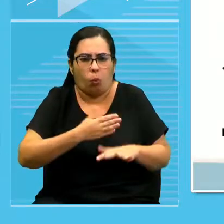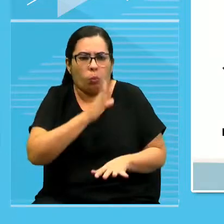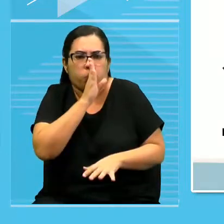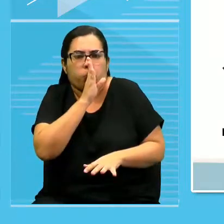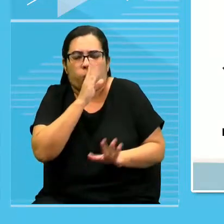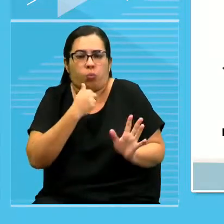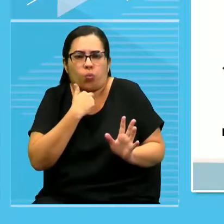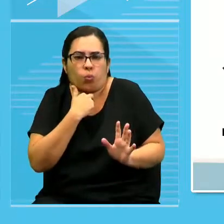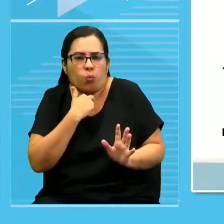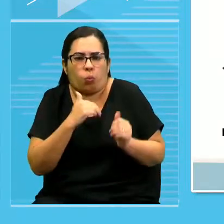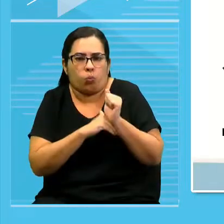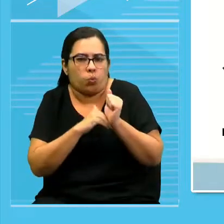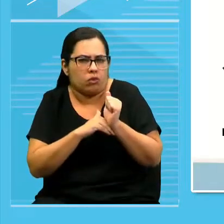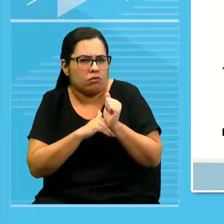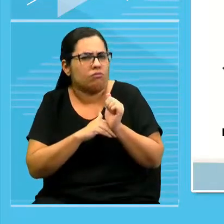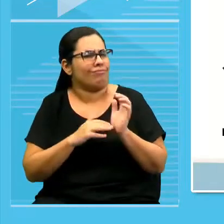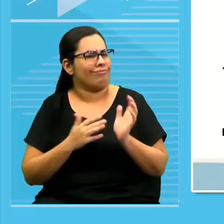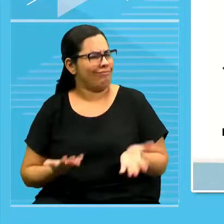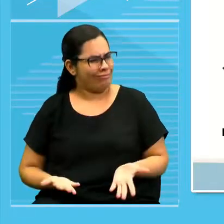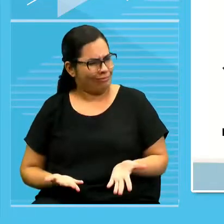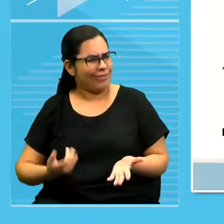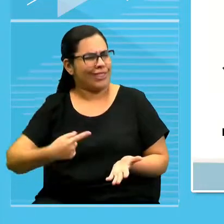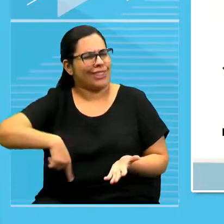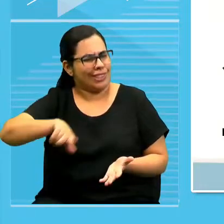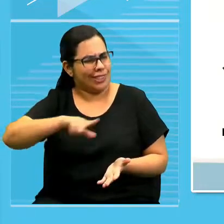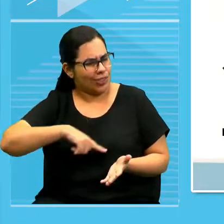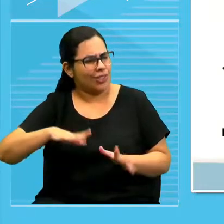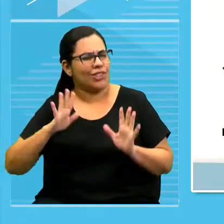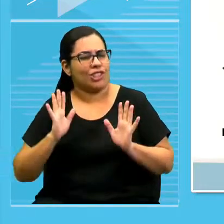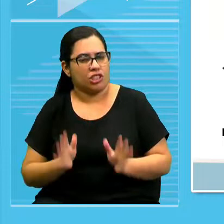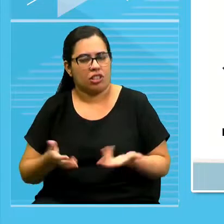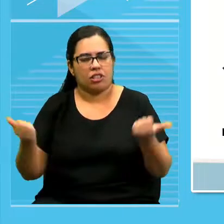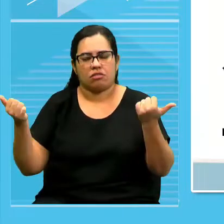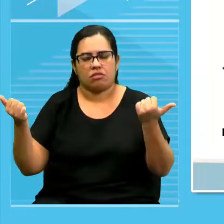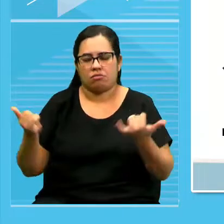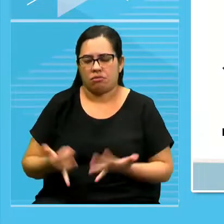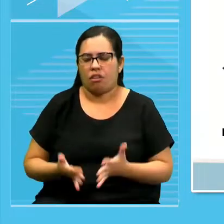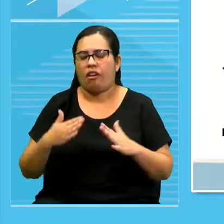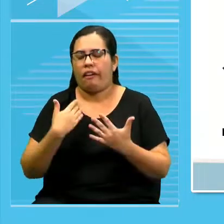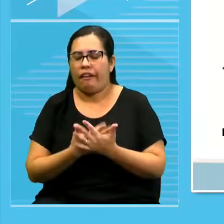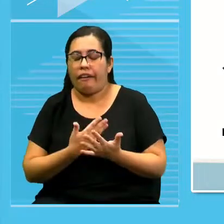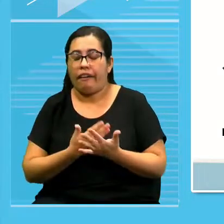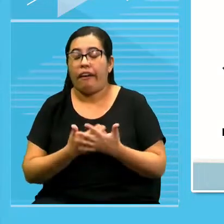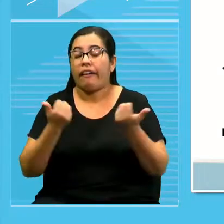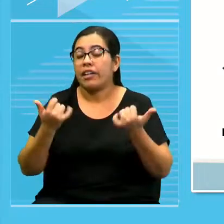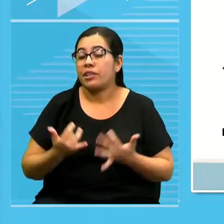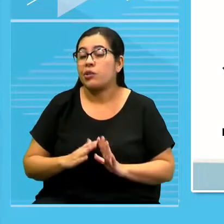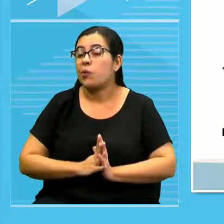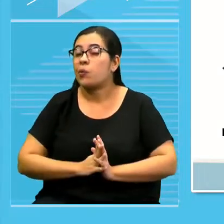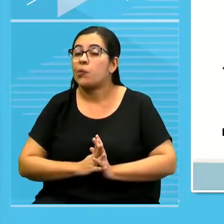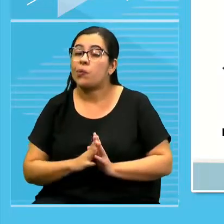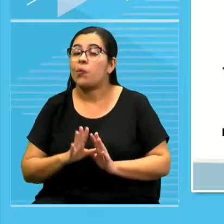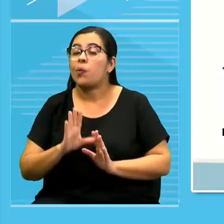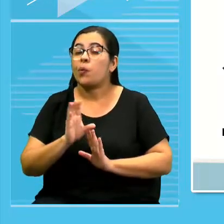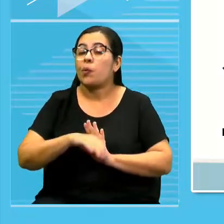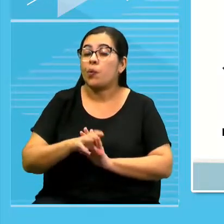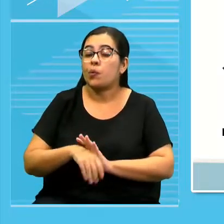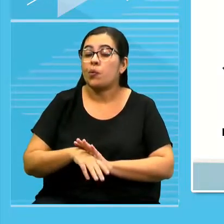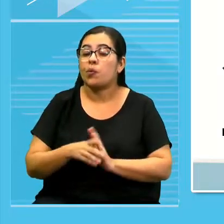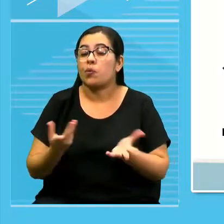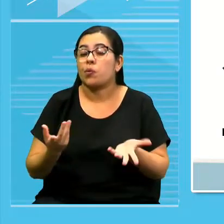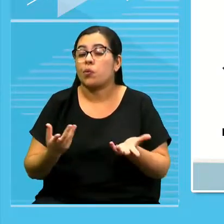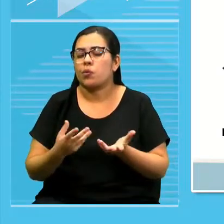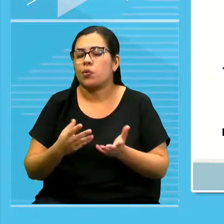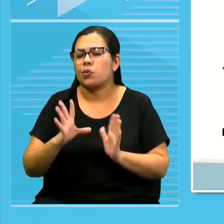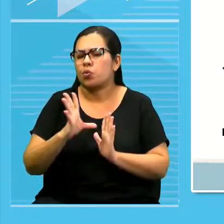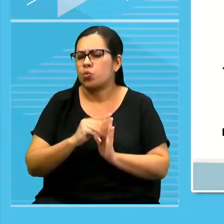inclusive nós já tivemos uma aula assim que eu perguntei a vocês Qual é o conteúdo aí na sua casa que você